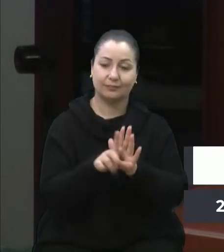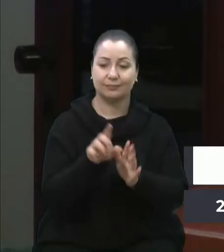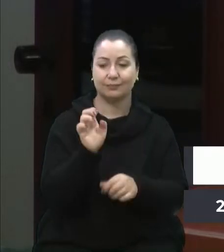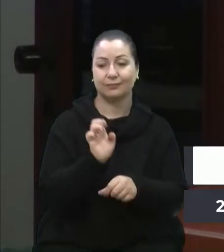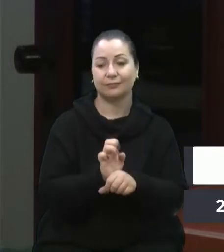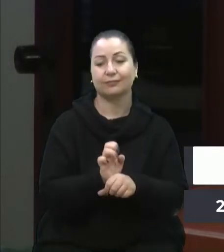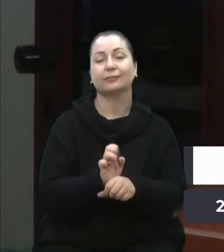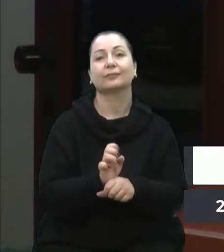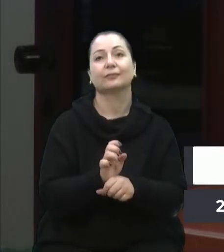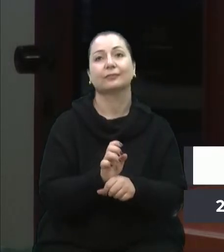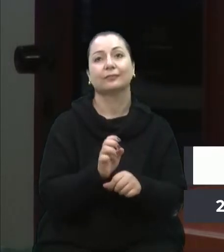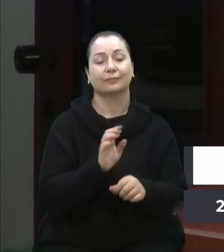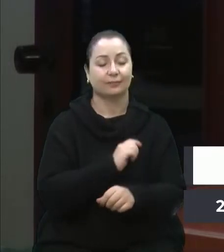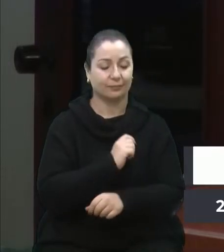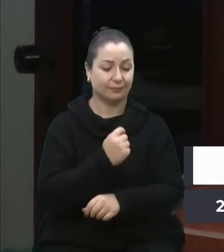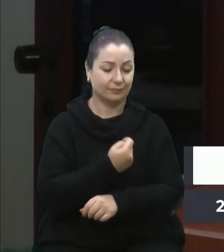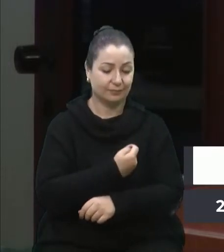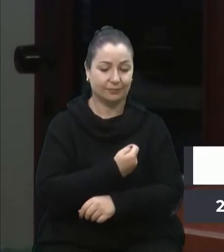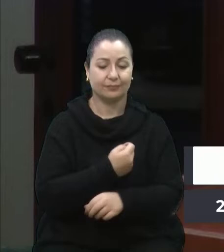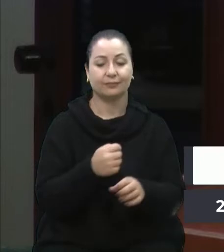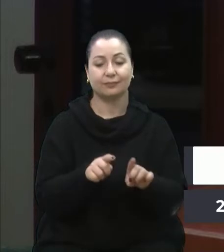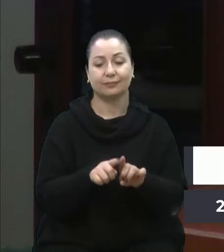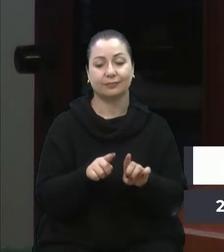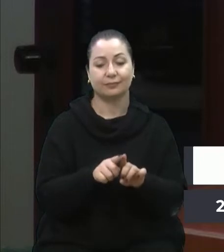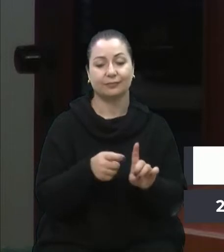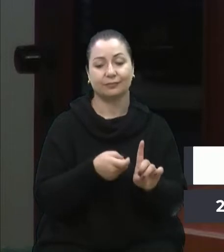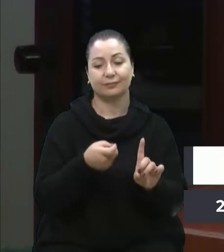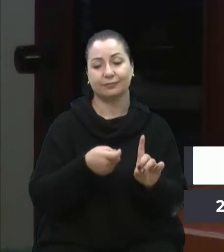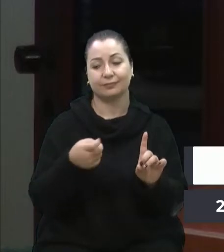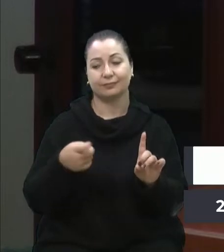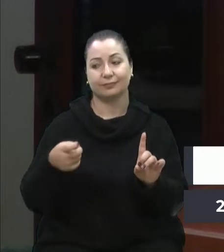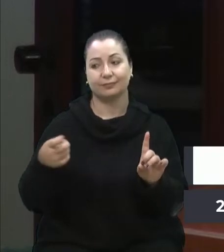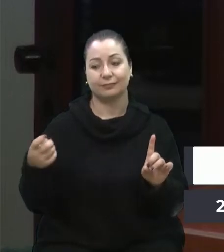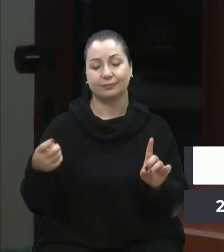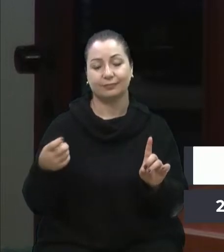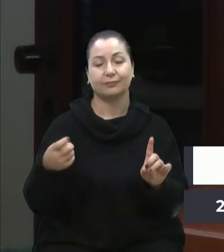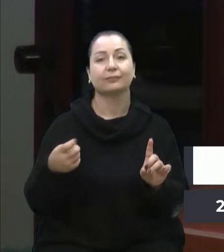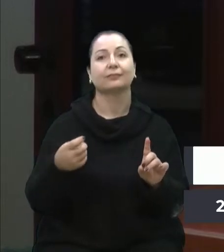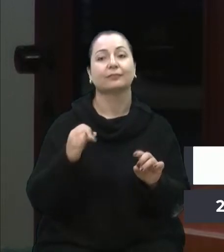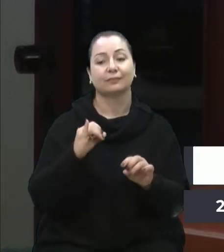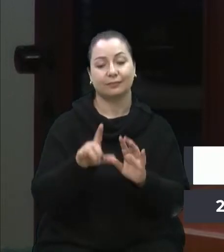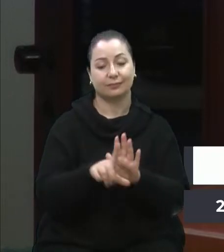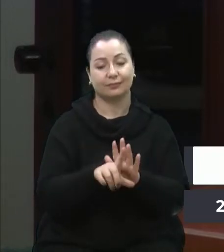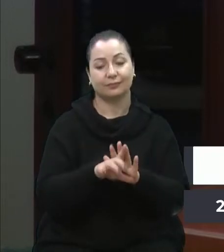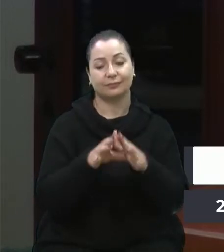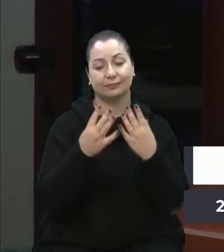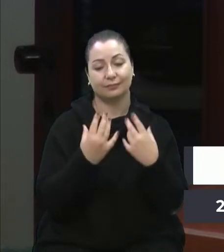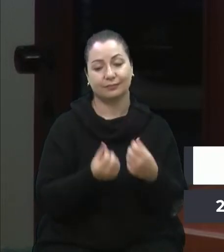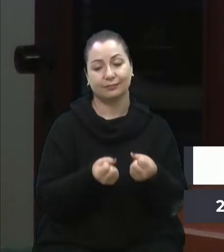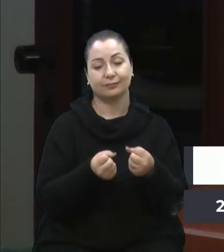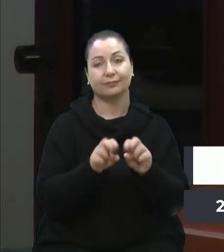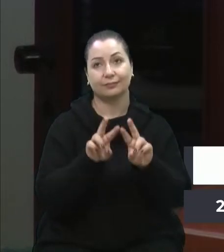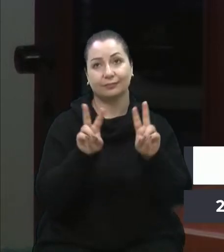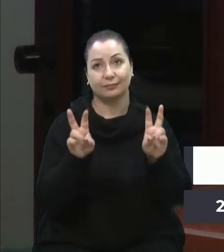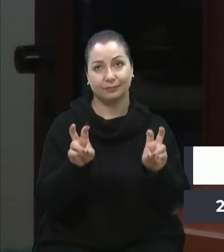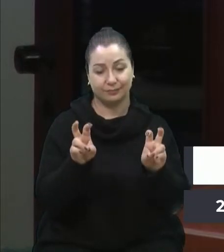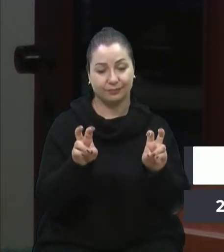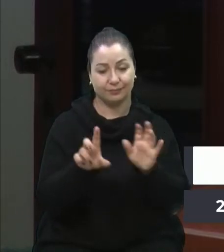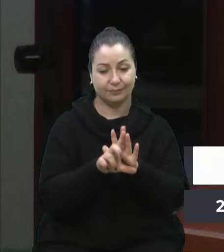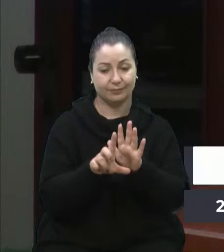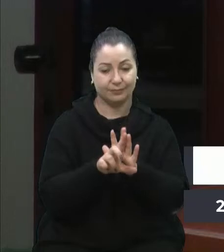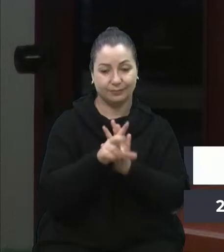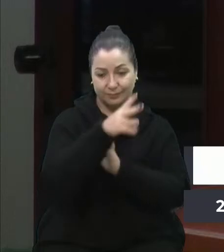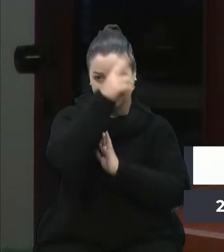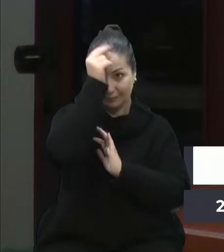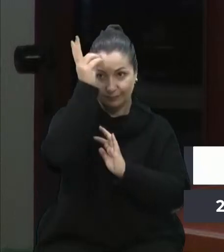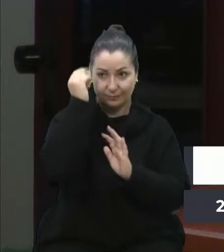como dilação de prazo de pagamento de tributo mediante autorização legislativa. No que é respeitante à lei orgânica do município, se